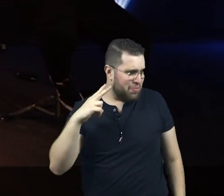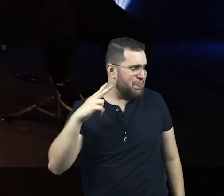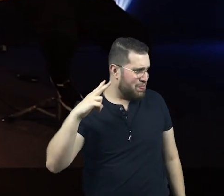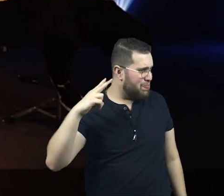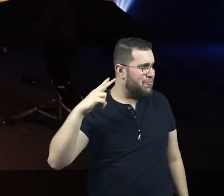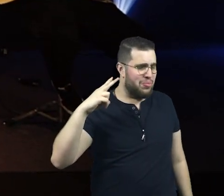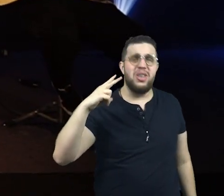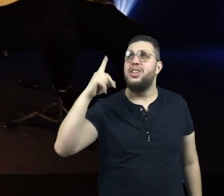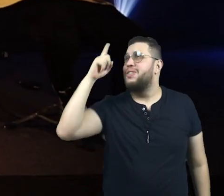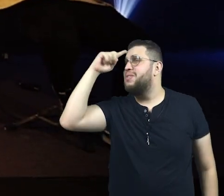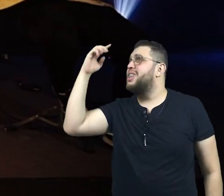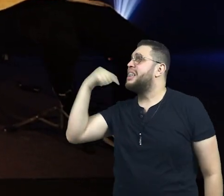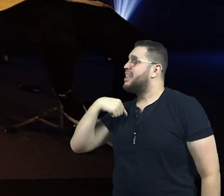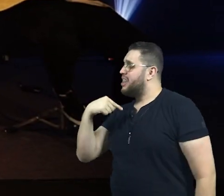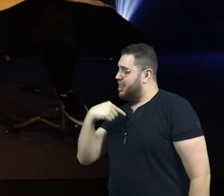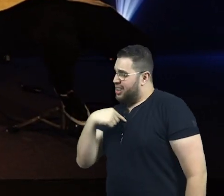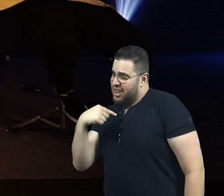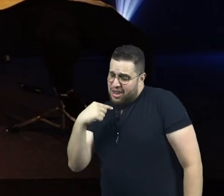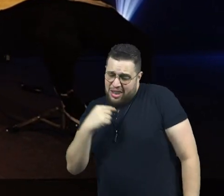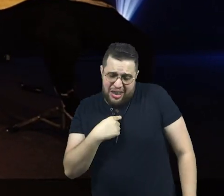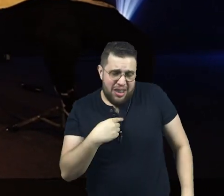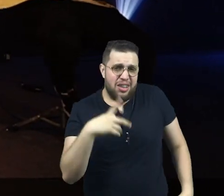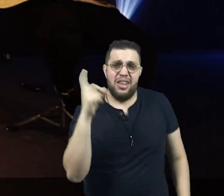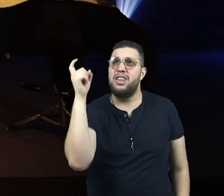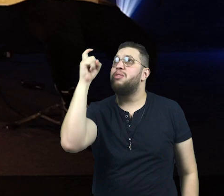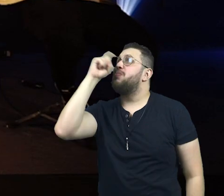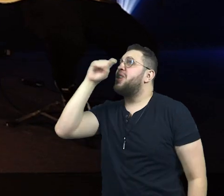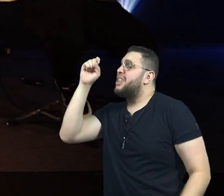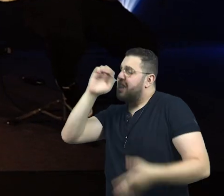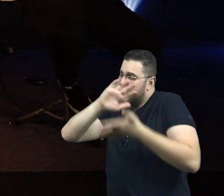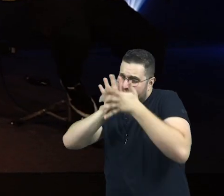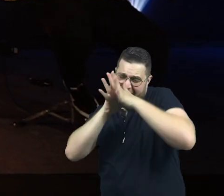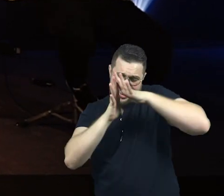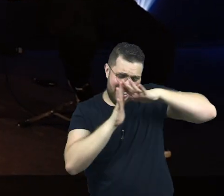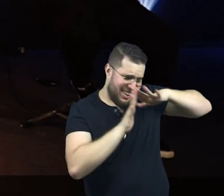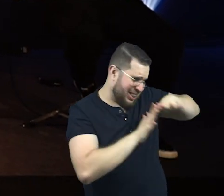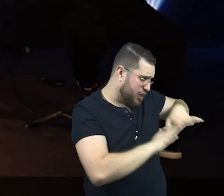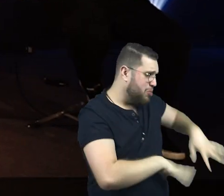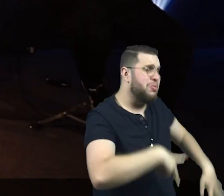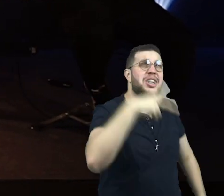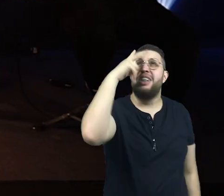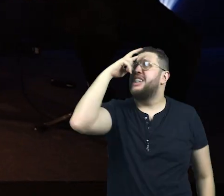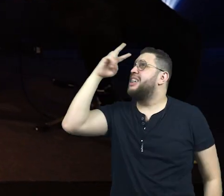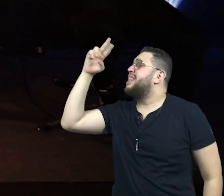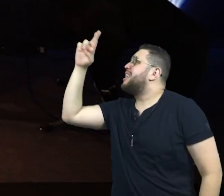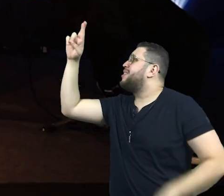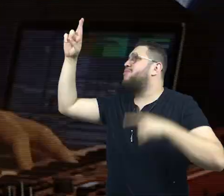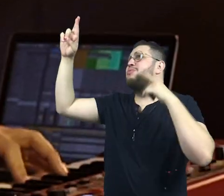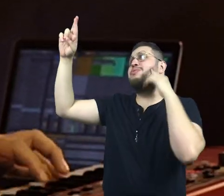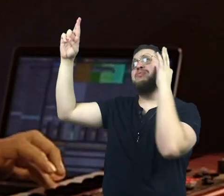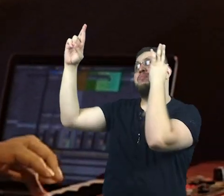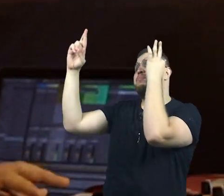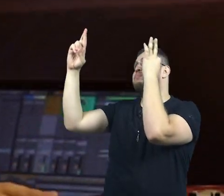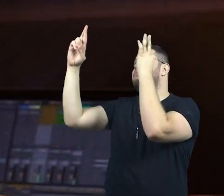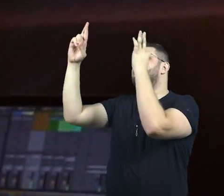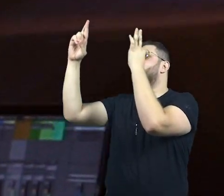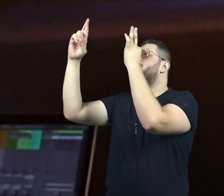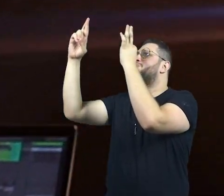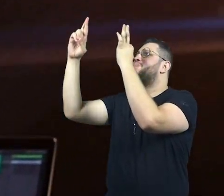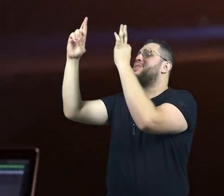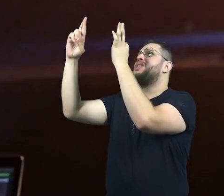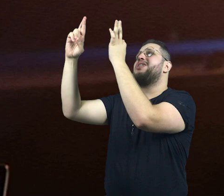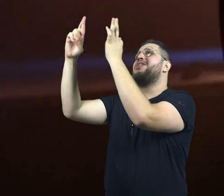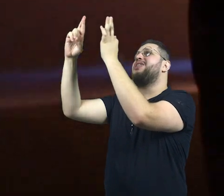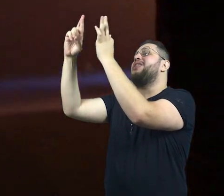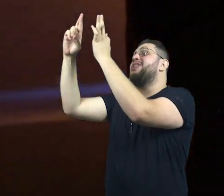escutas e fazes cair as barreiras em mim. És fiel,